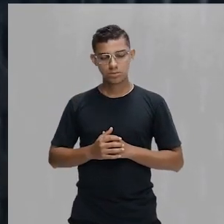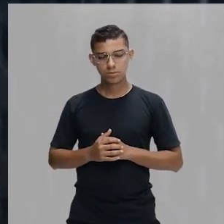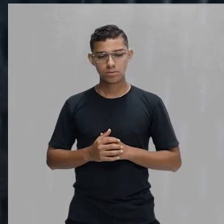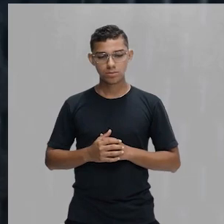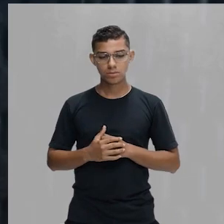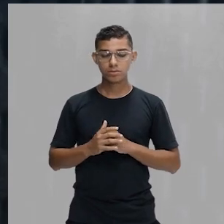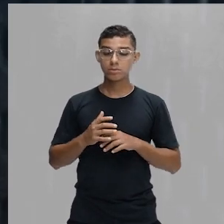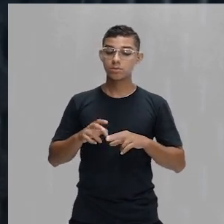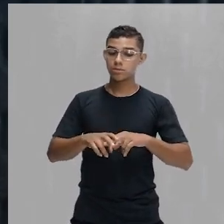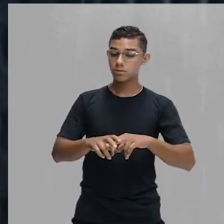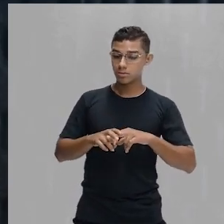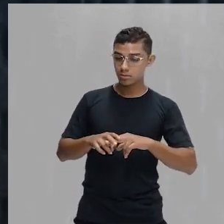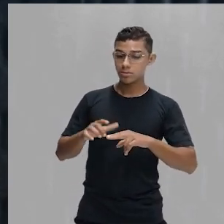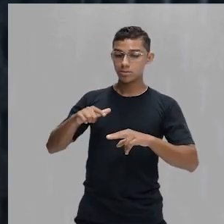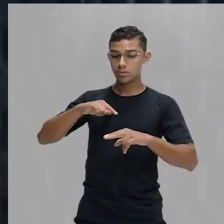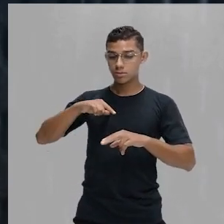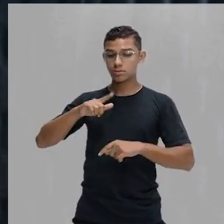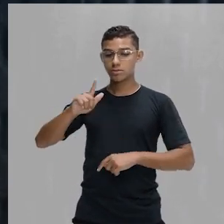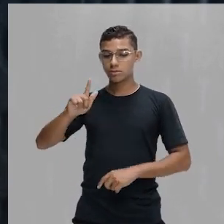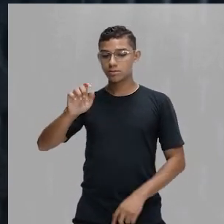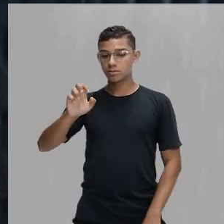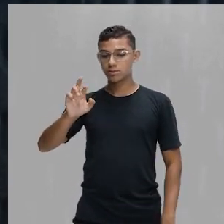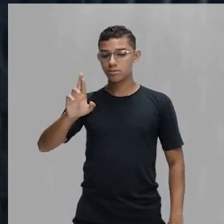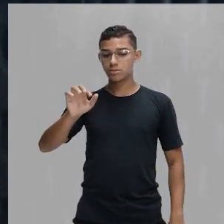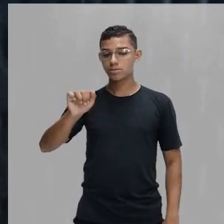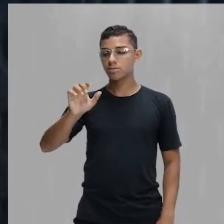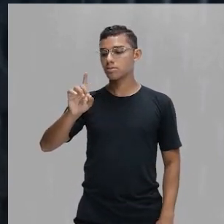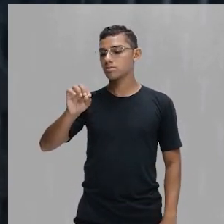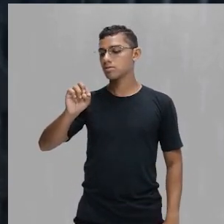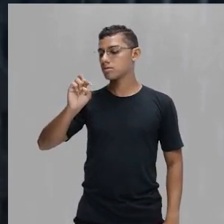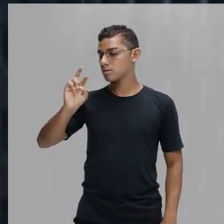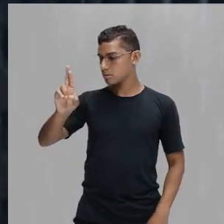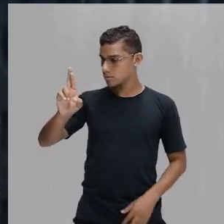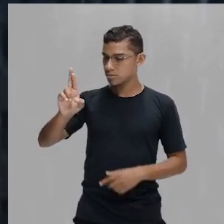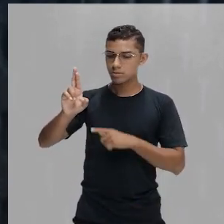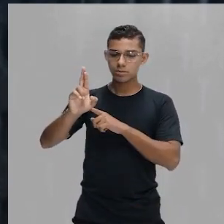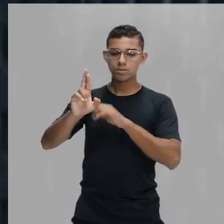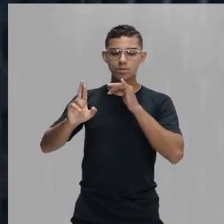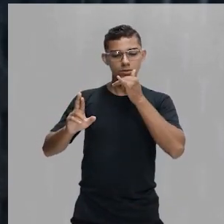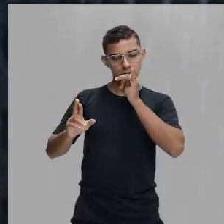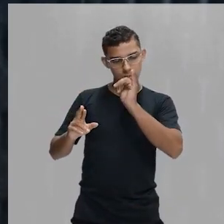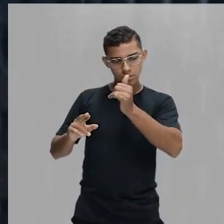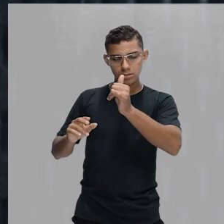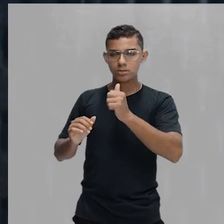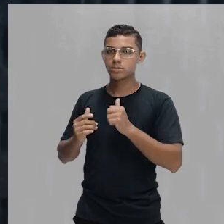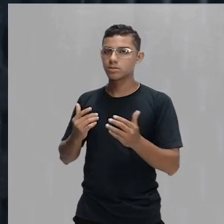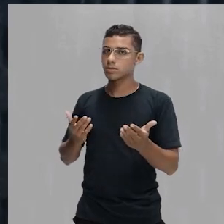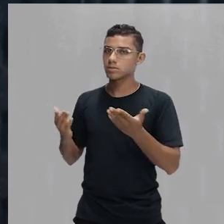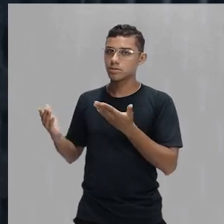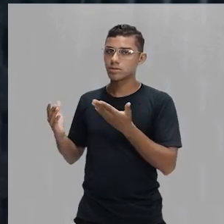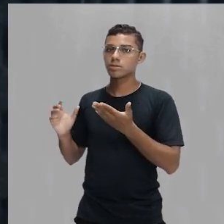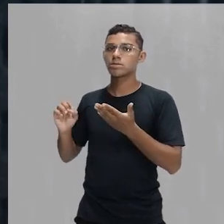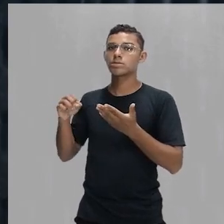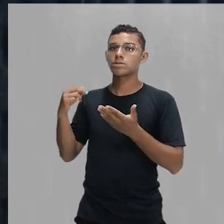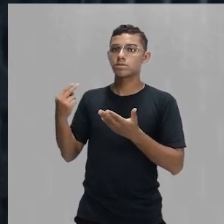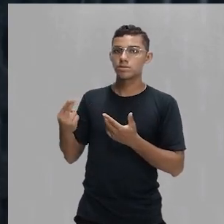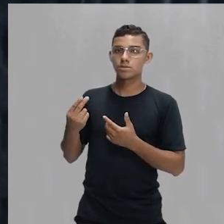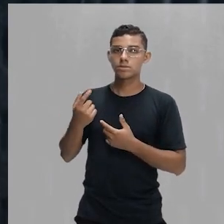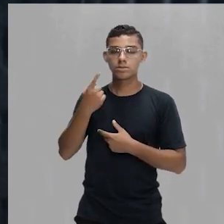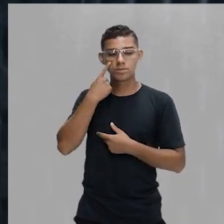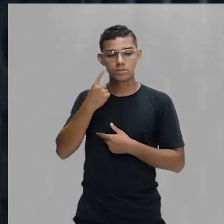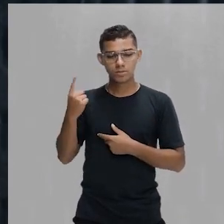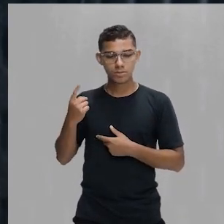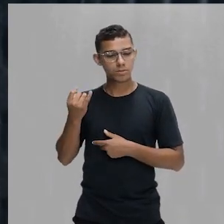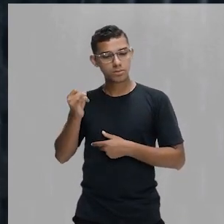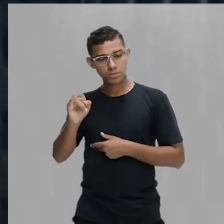Que por sua vez aciona gerador, né, aciona um gerador elétrico. Ou seja, se aciona o